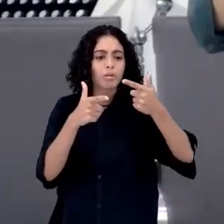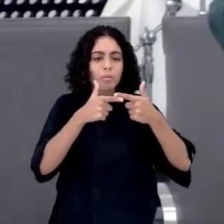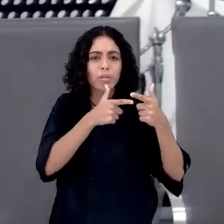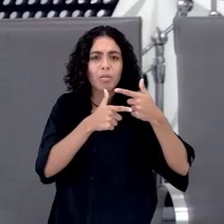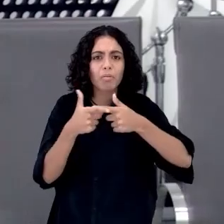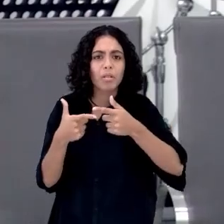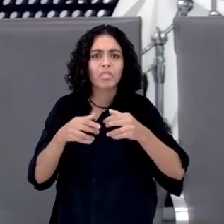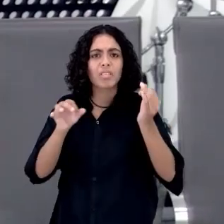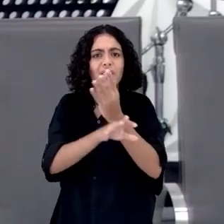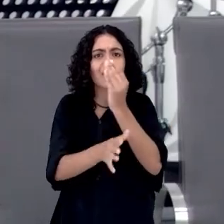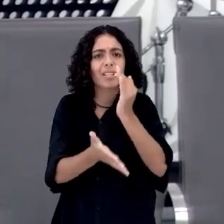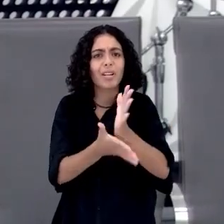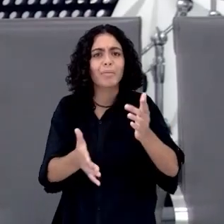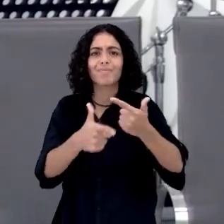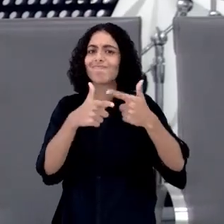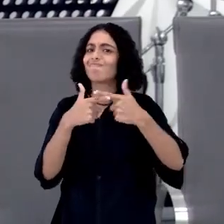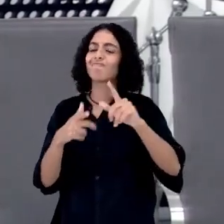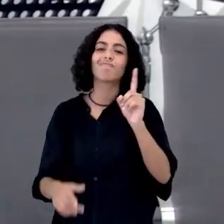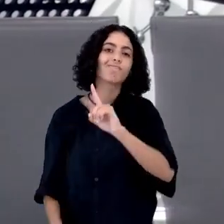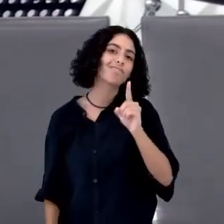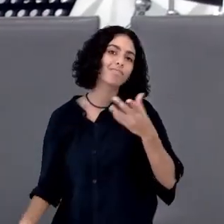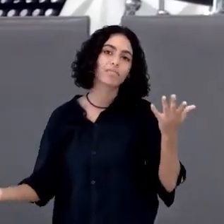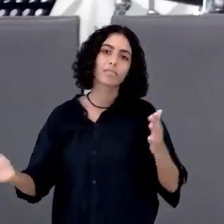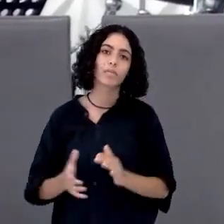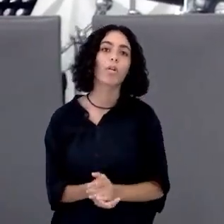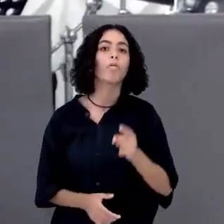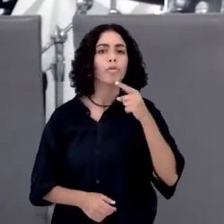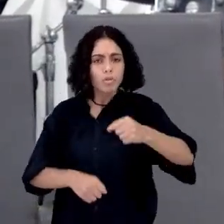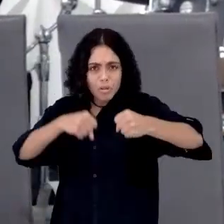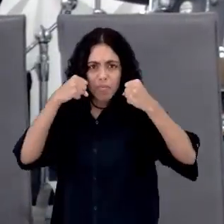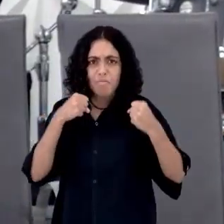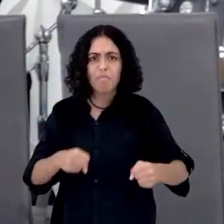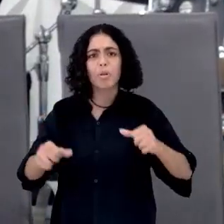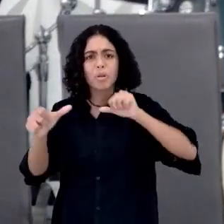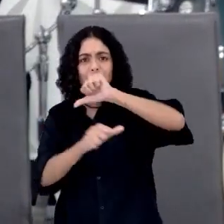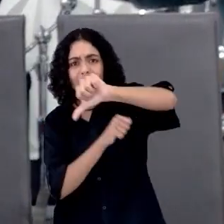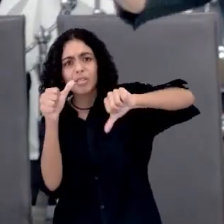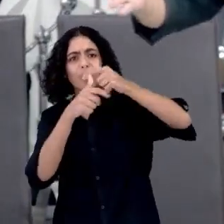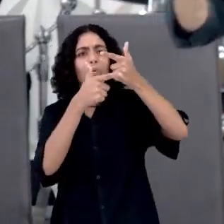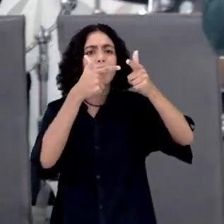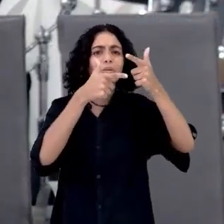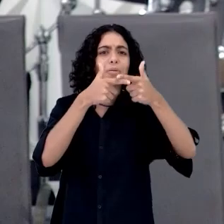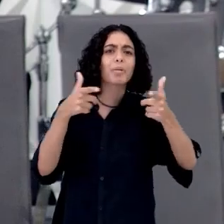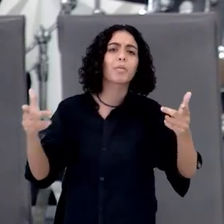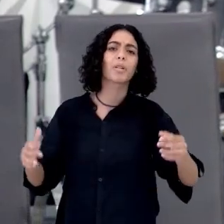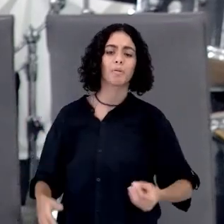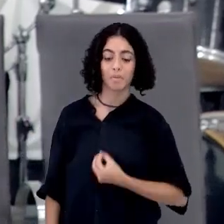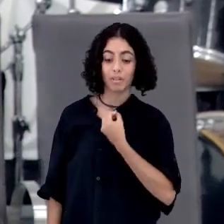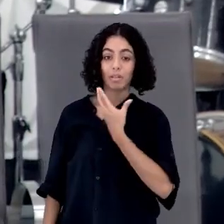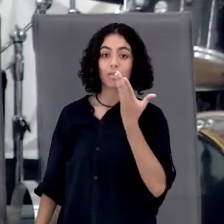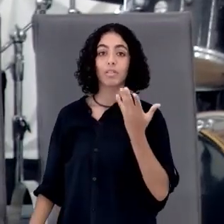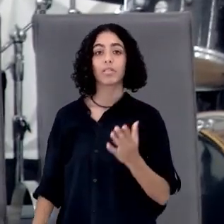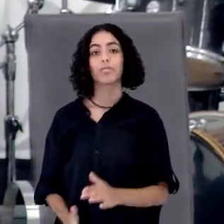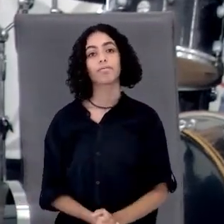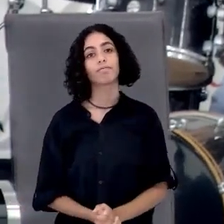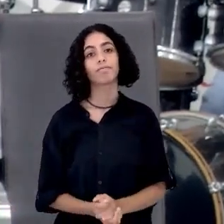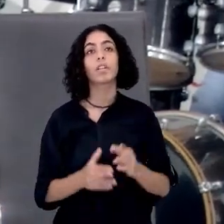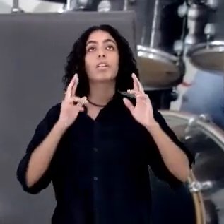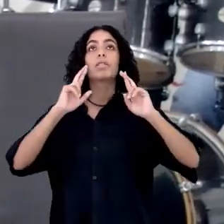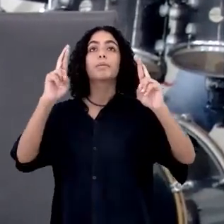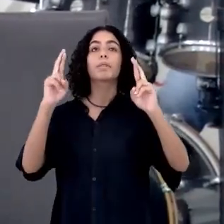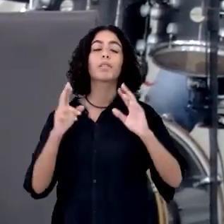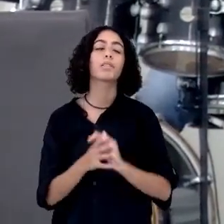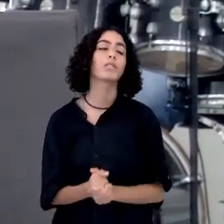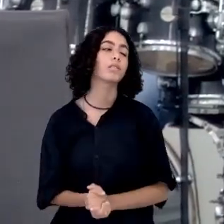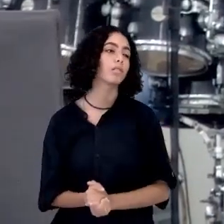Essa é a história do dilúvio. Começa em tragédia, termina com a esperança. A esperança da aliança